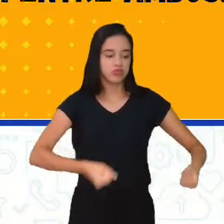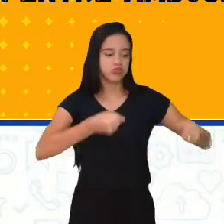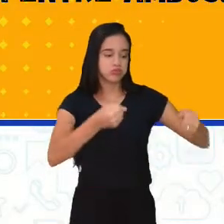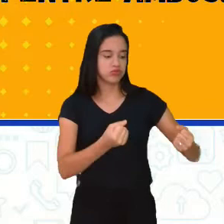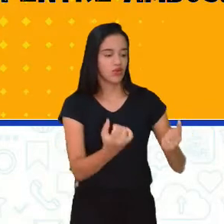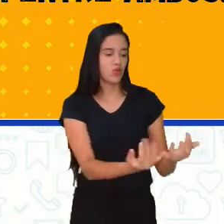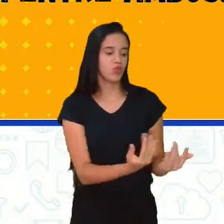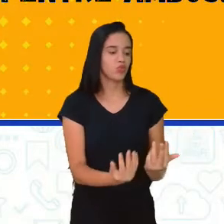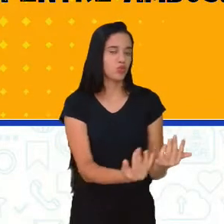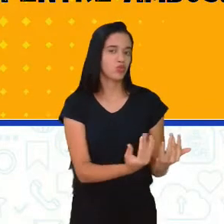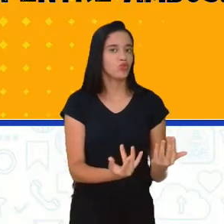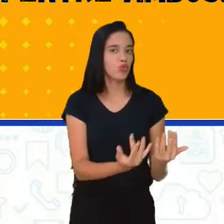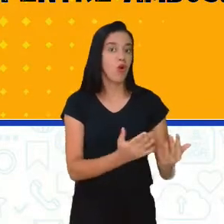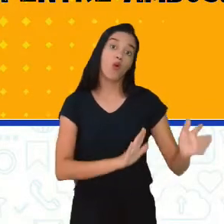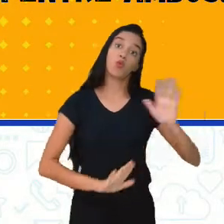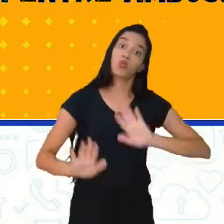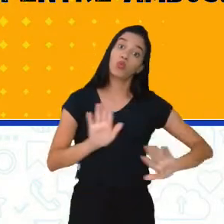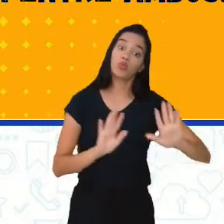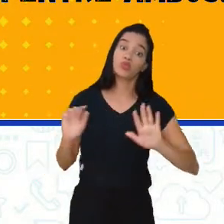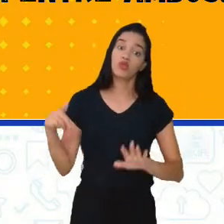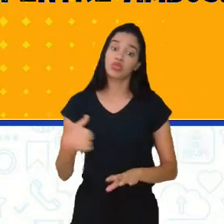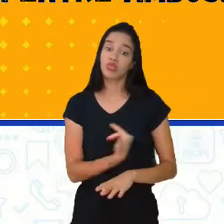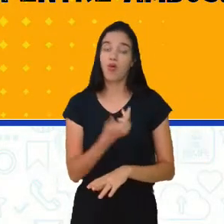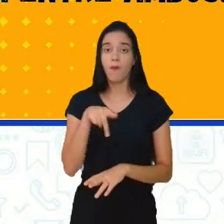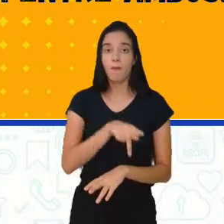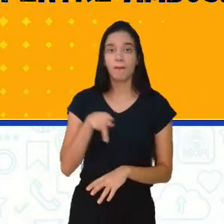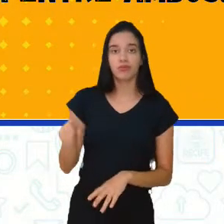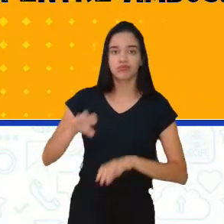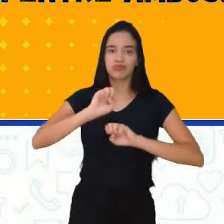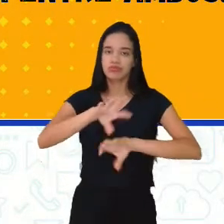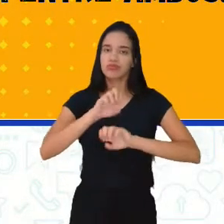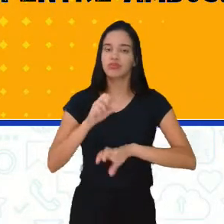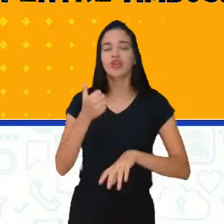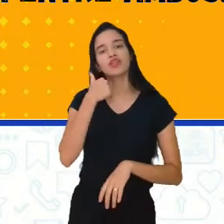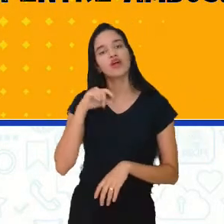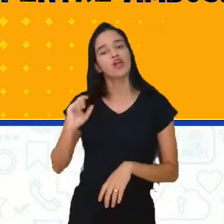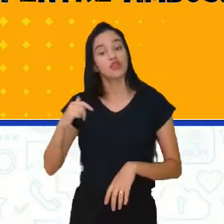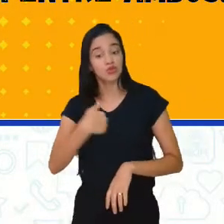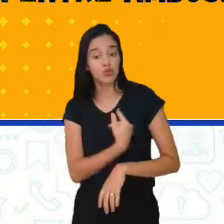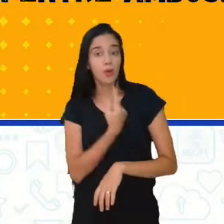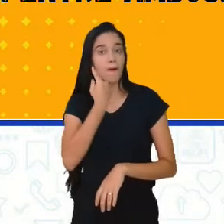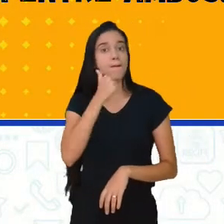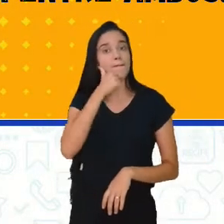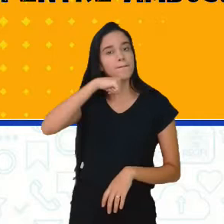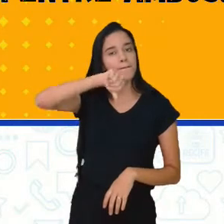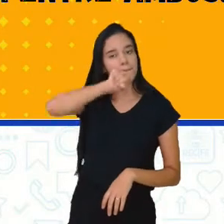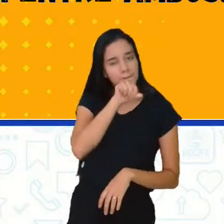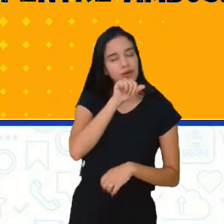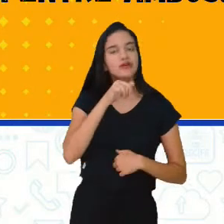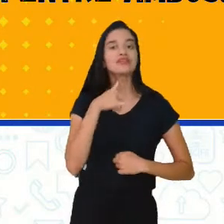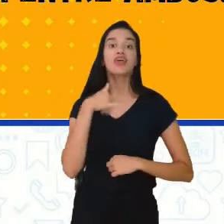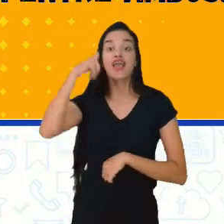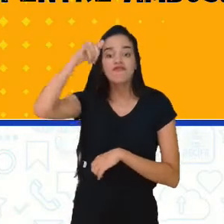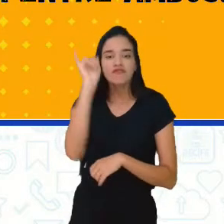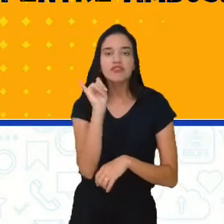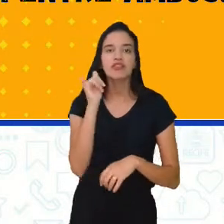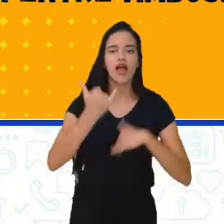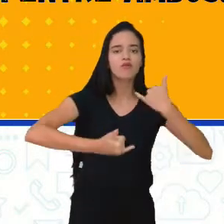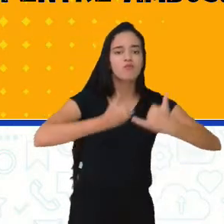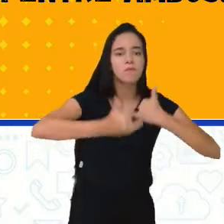aquele cuidado, né? Nós, educadores, nós, mães, estamos sempre falando. Evitar brincadeiras aí na